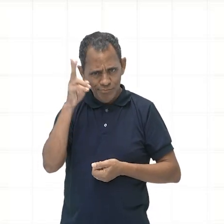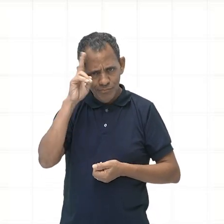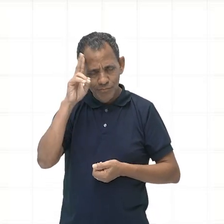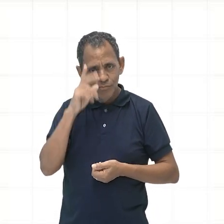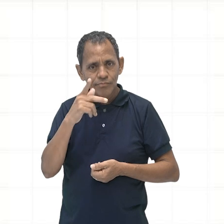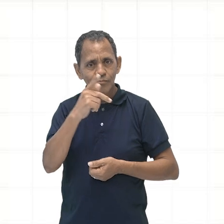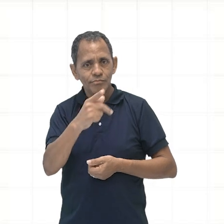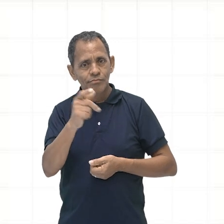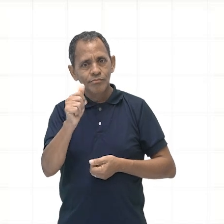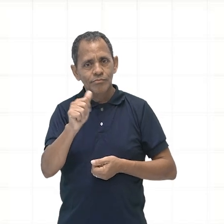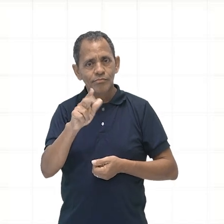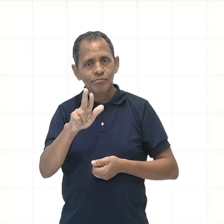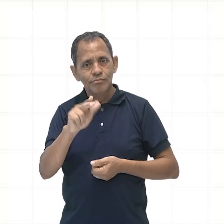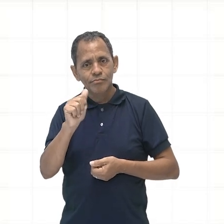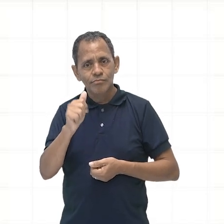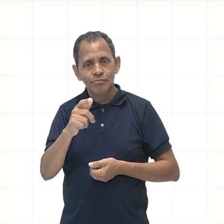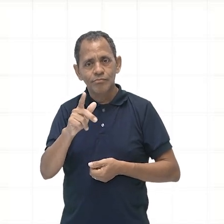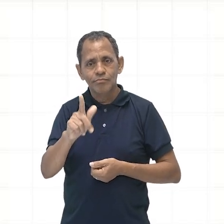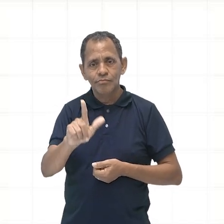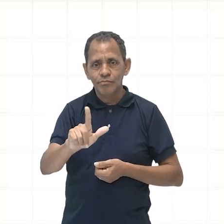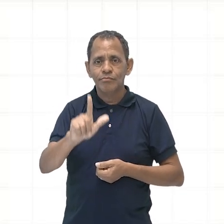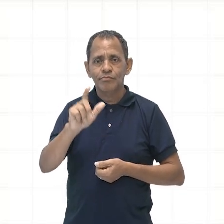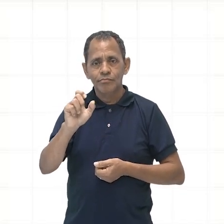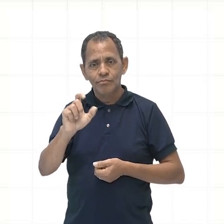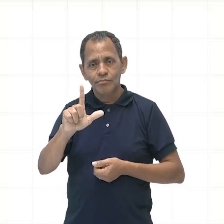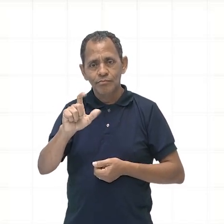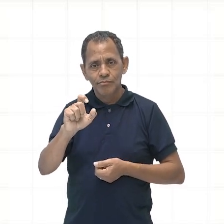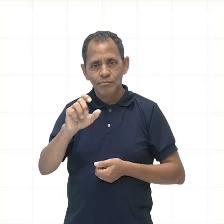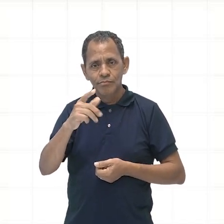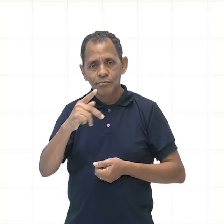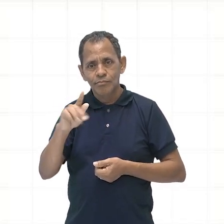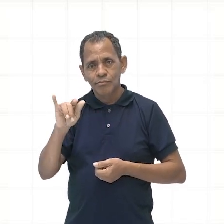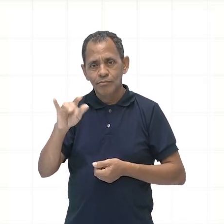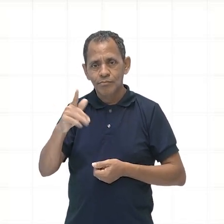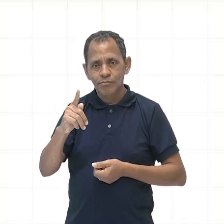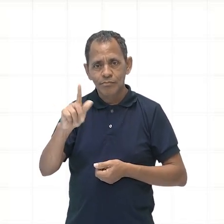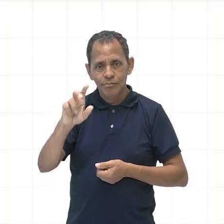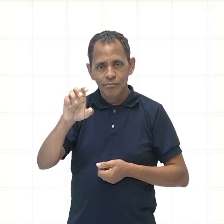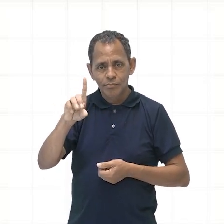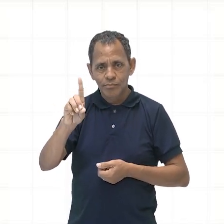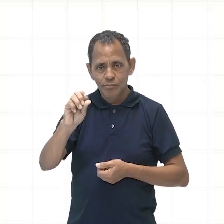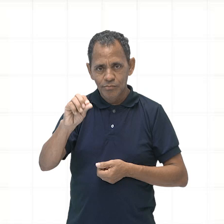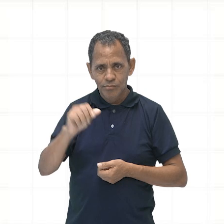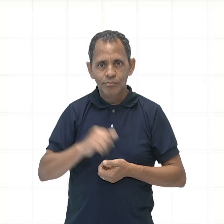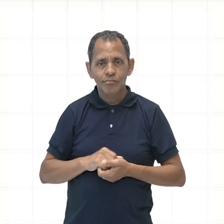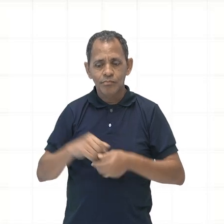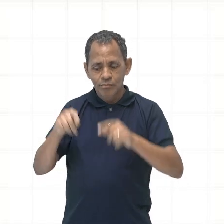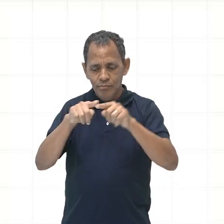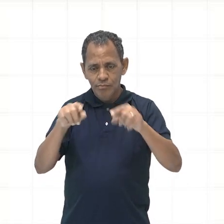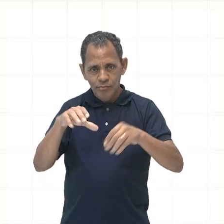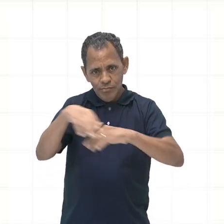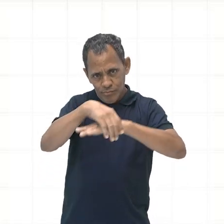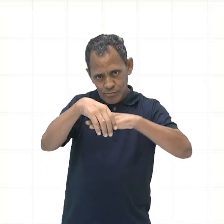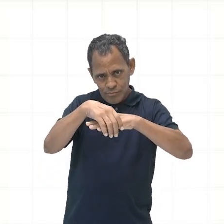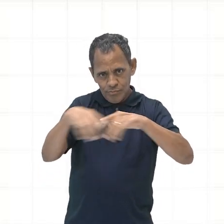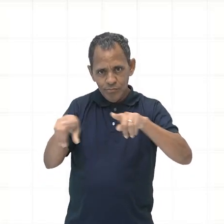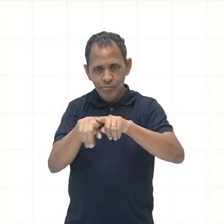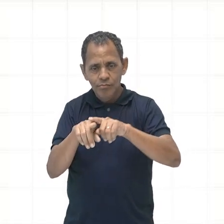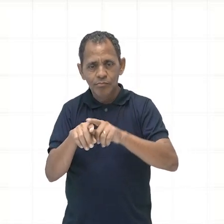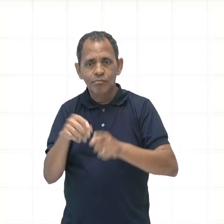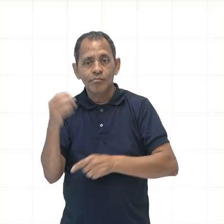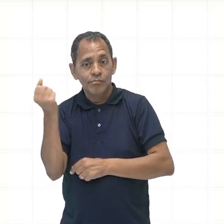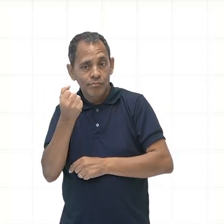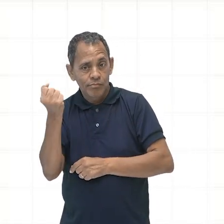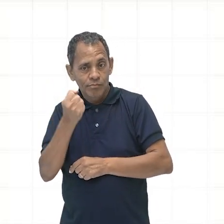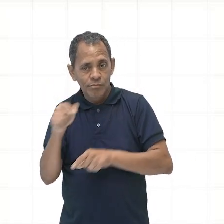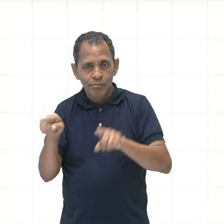formato aí, como por exemplo, a caixa de sapato, a nossa caixa de leite, a geladeira,